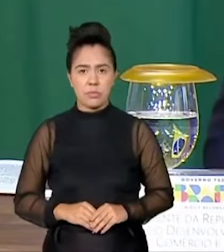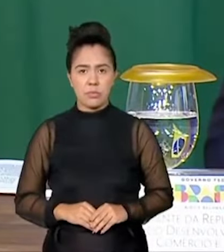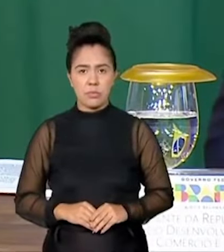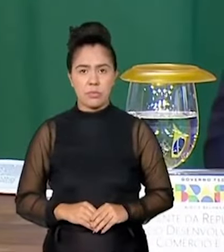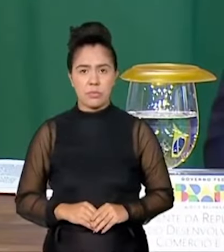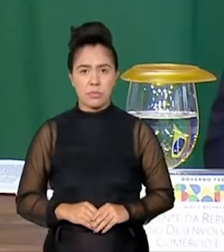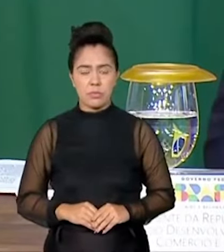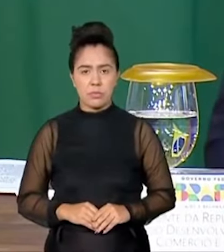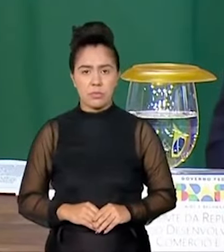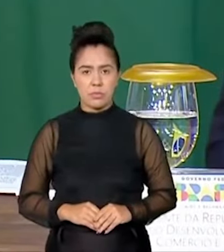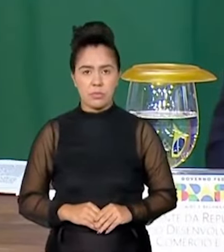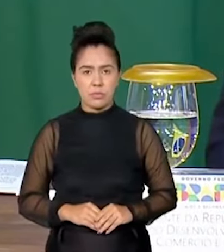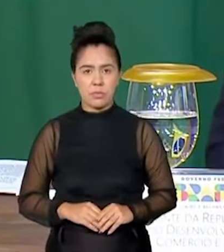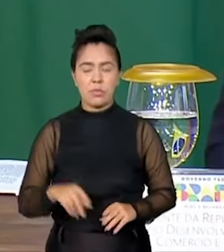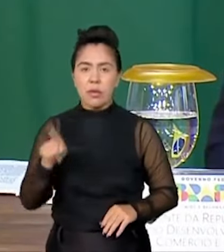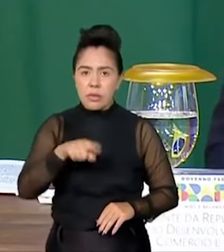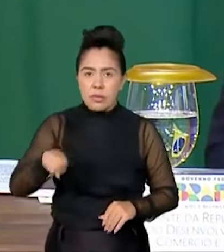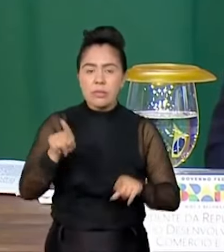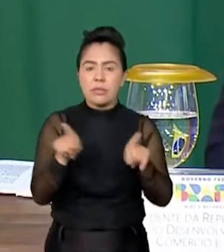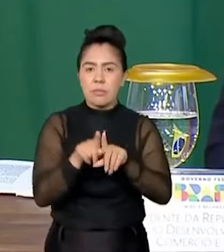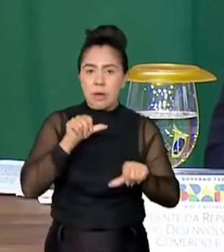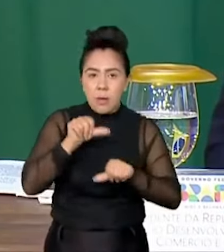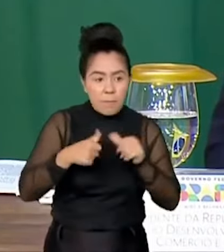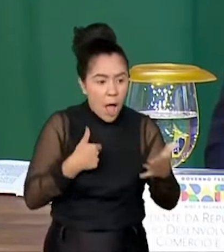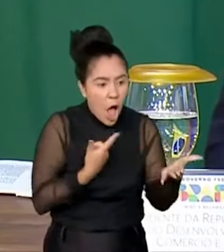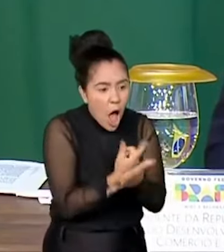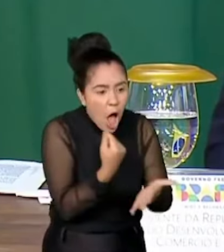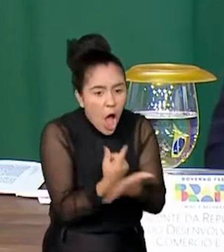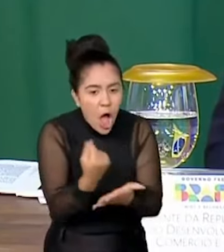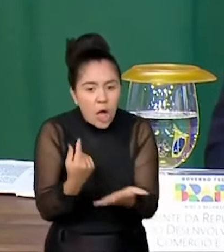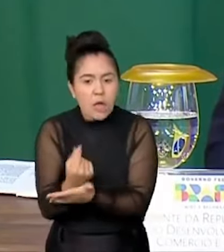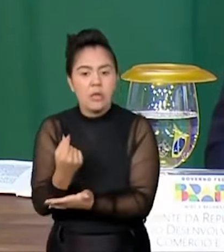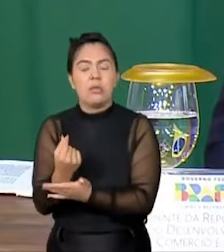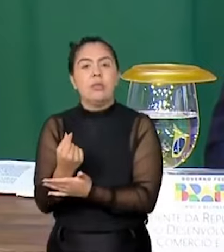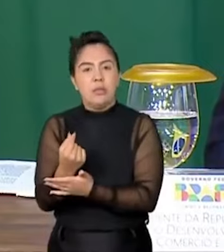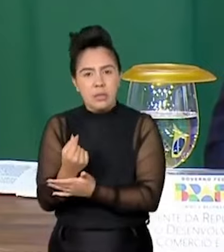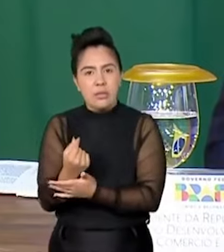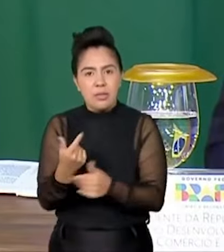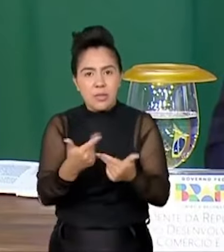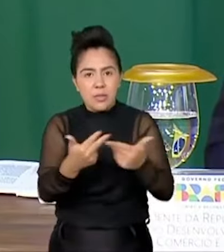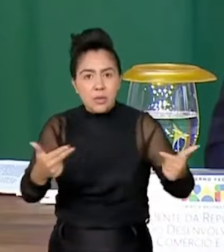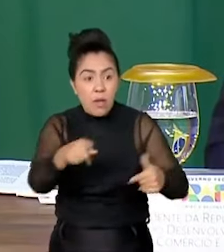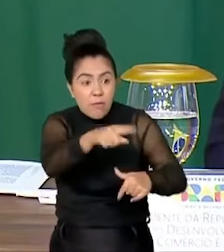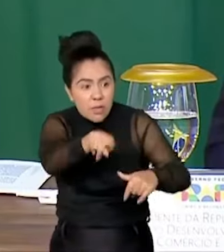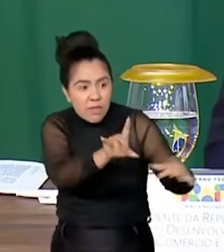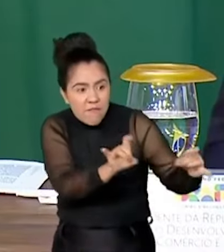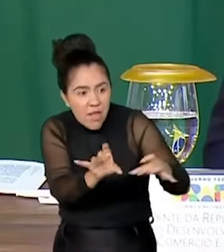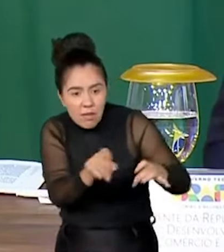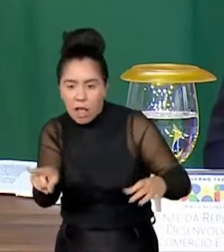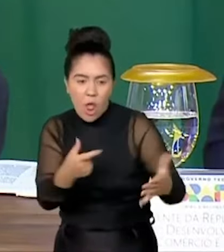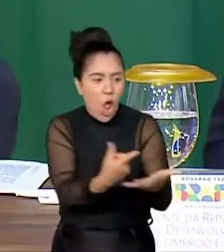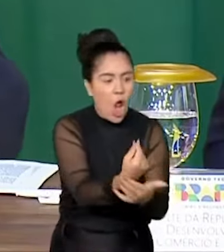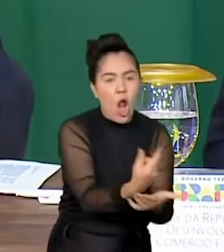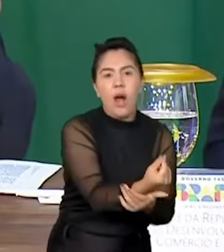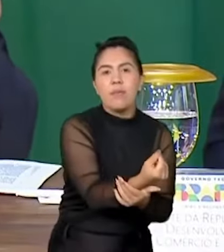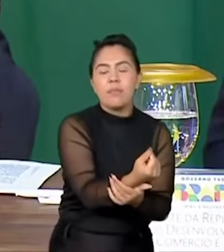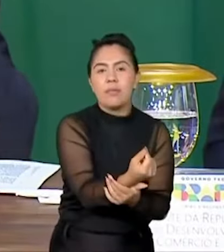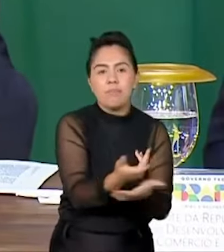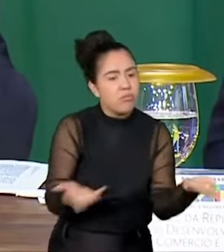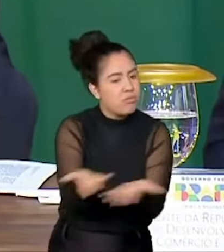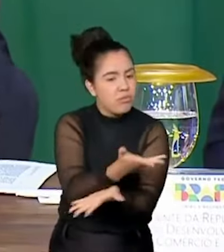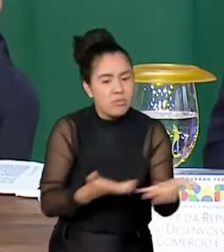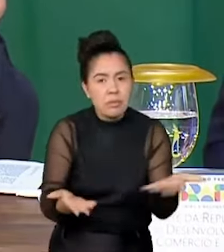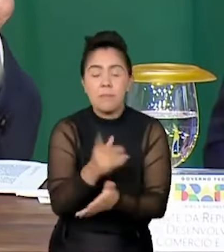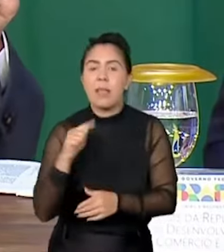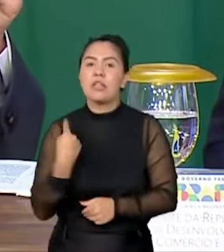vira consumidor, ele passa a ser um cara comprador das coisas que você vende. Quando nós criamos o Luz para